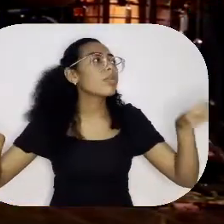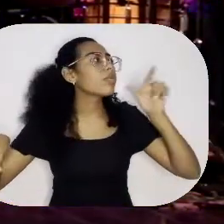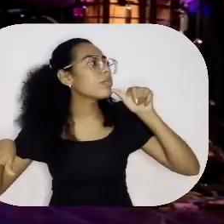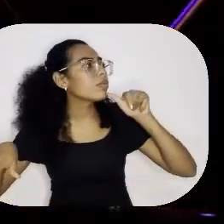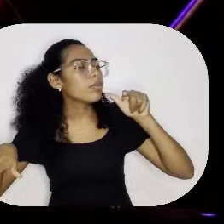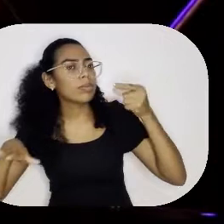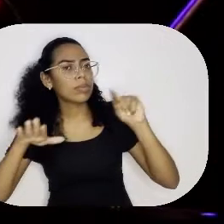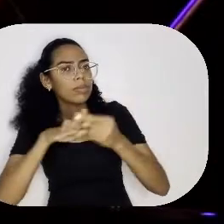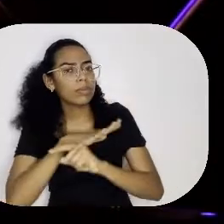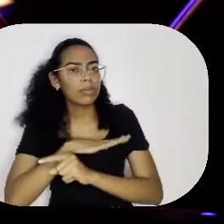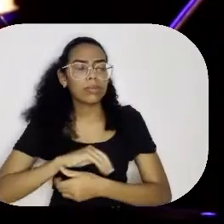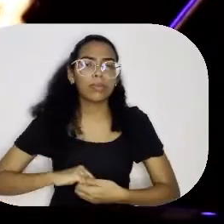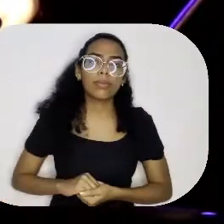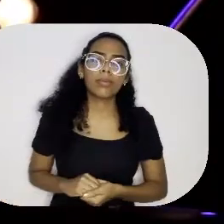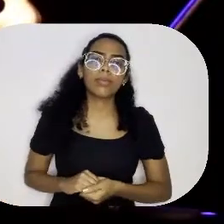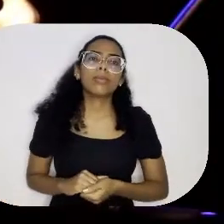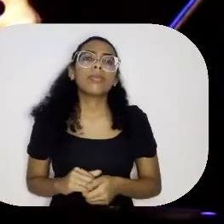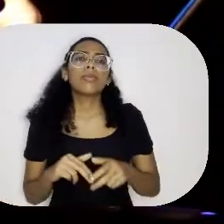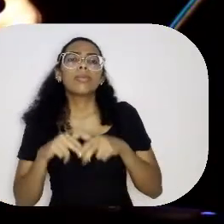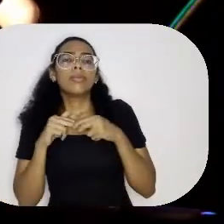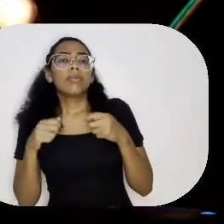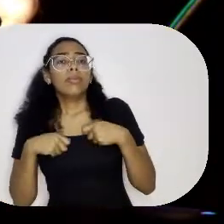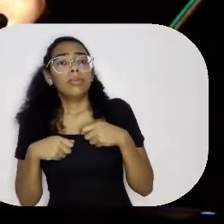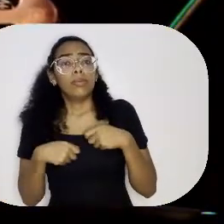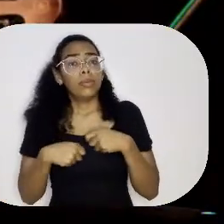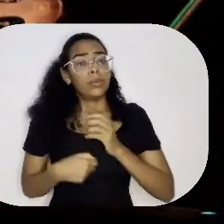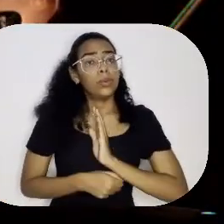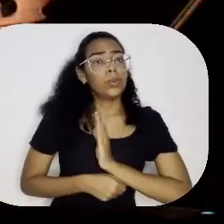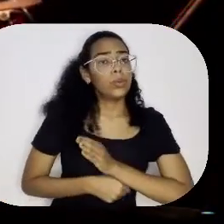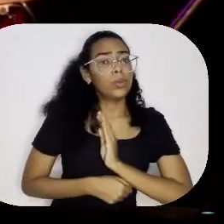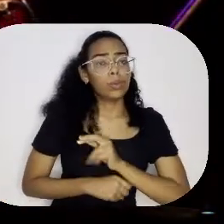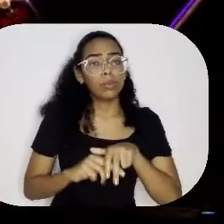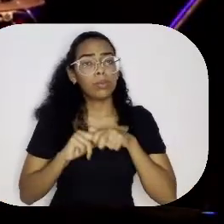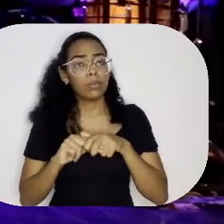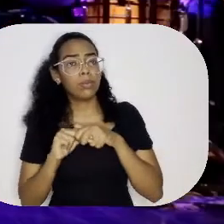mar e do coração. Quero